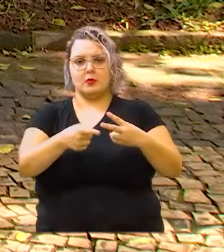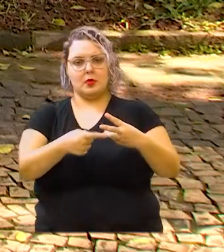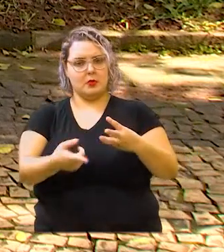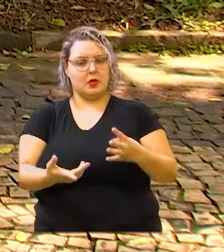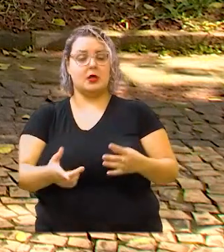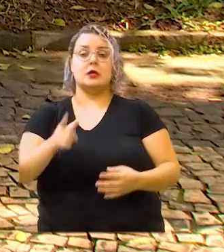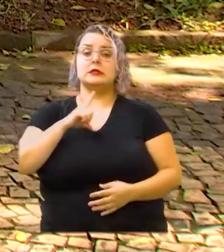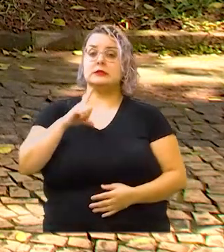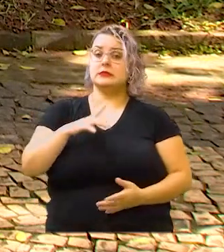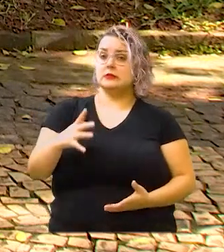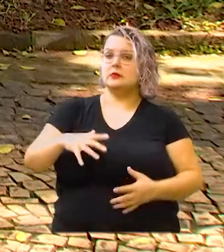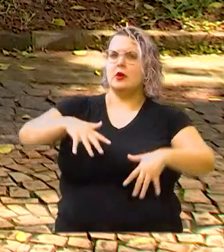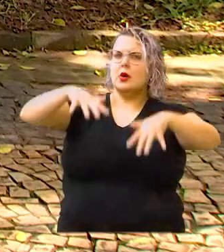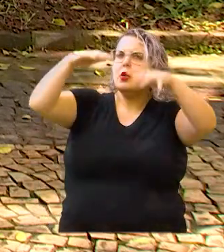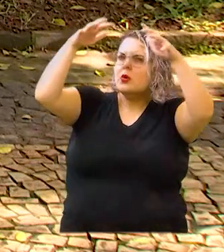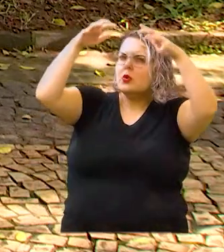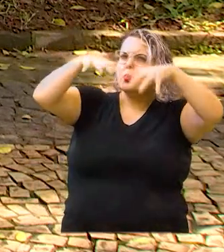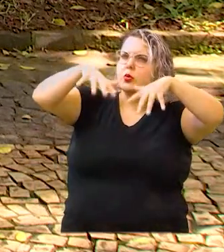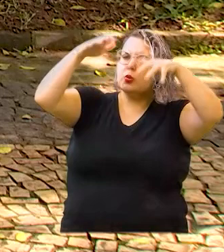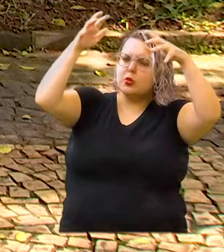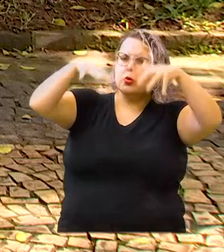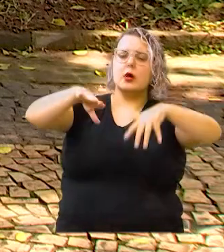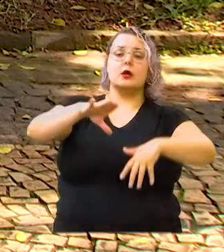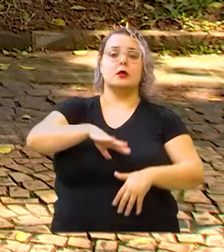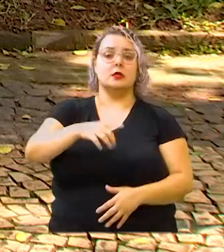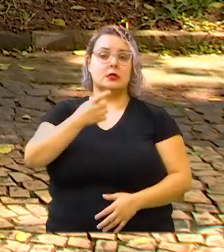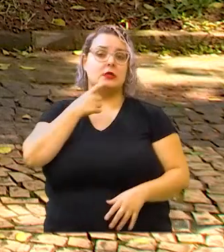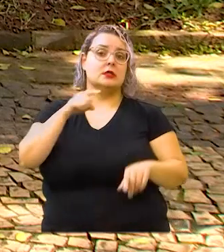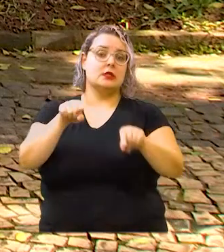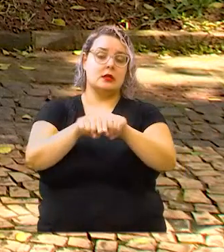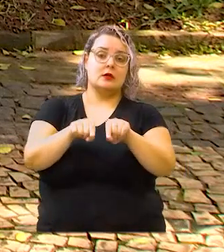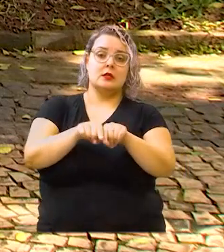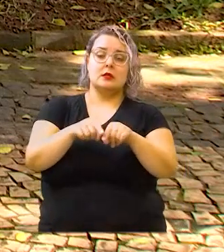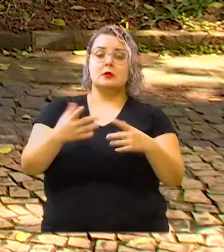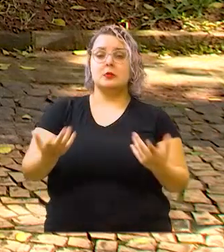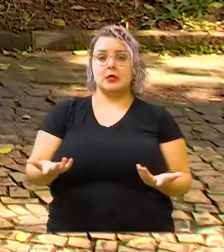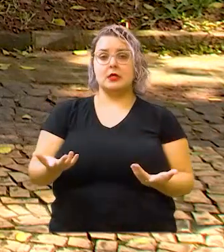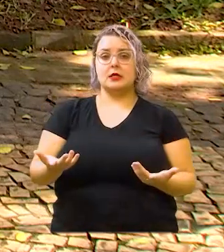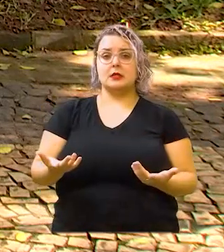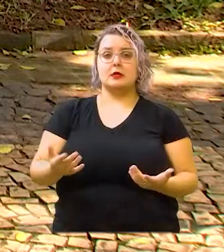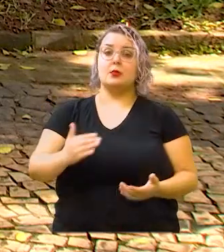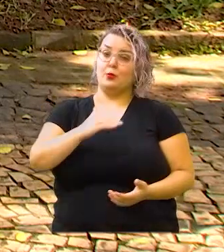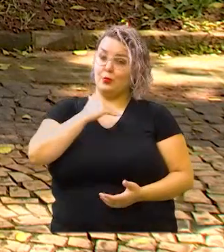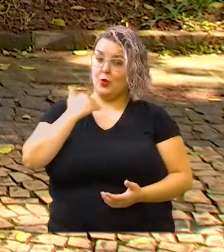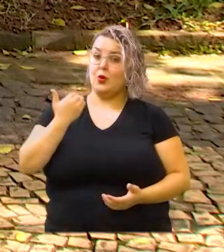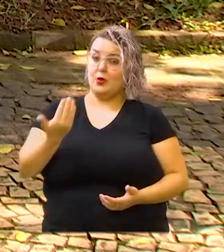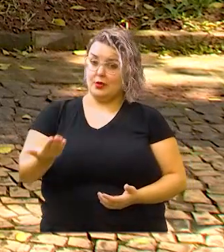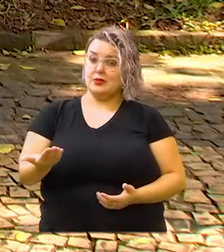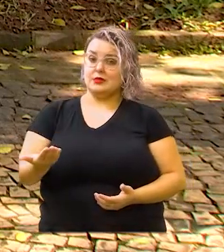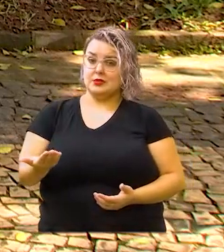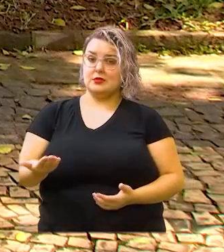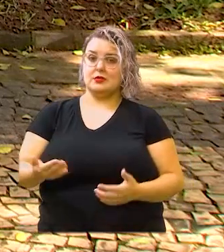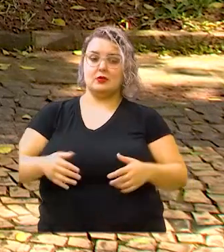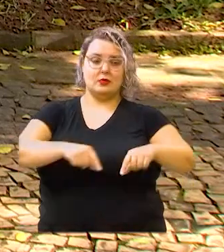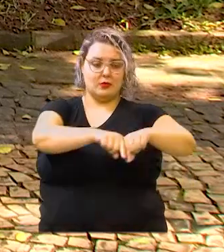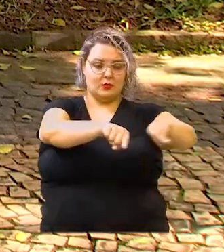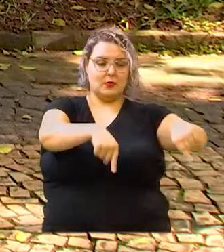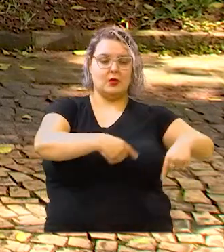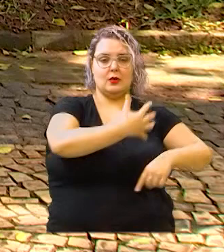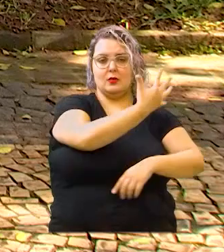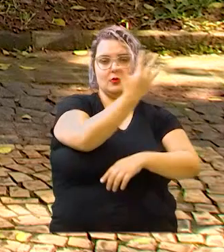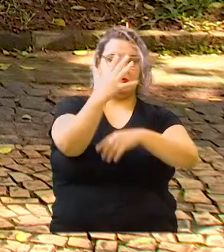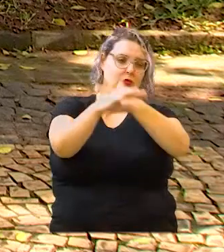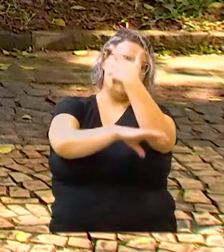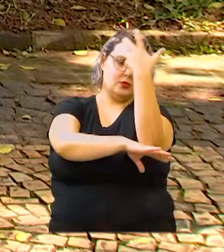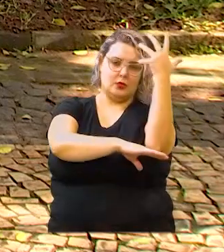aí houve, não é, fortes chuvas em Campinas, houve inclusive, não é, mortes, uma no Bosque, né, outra